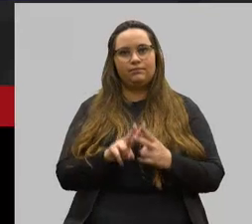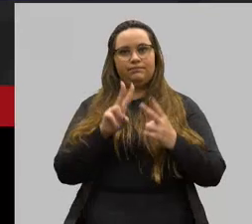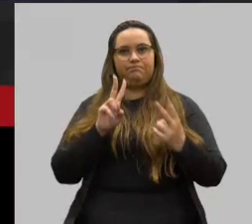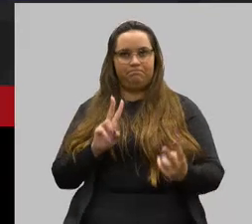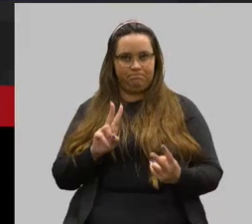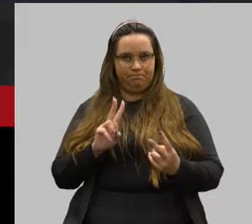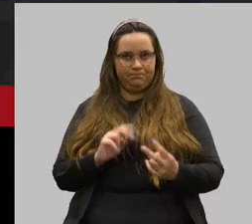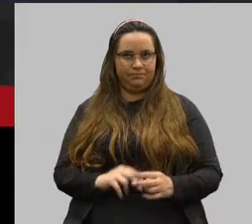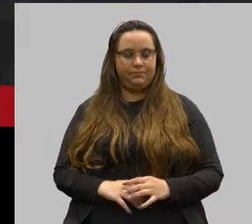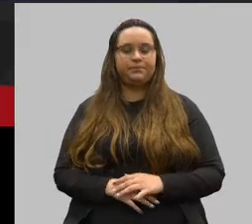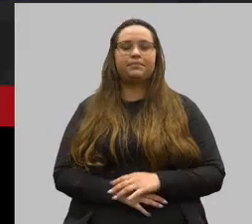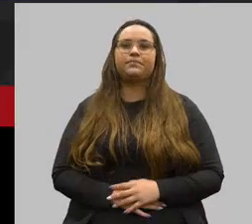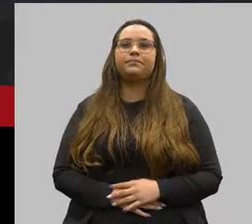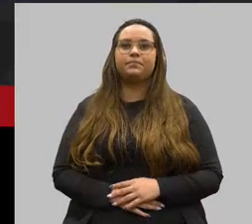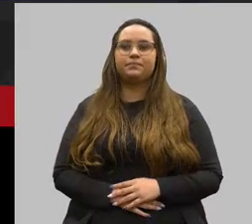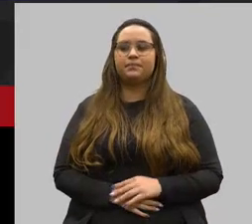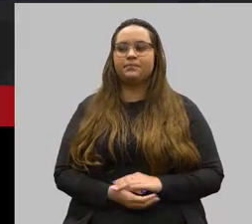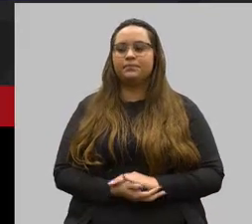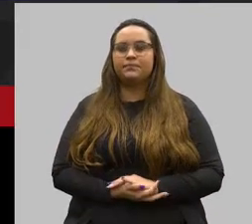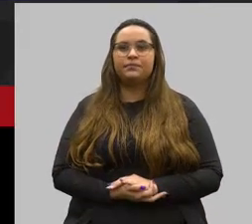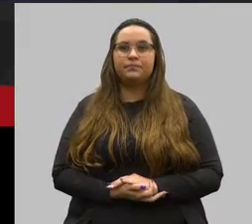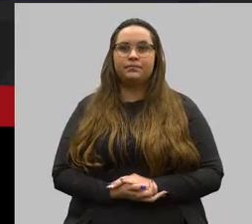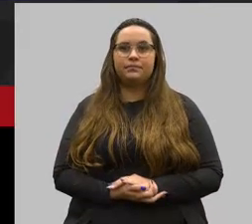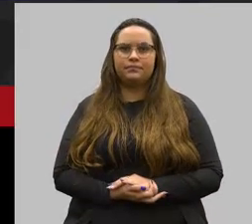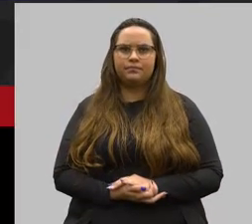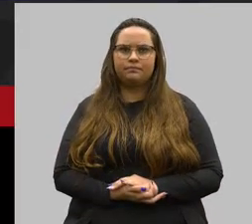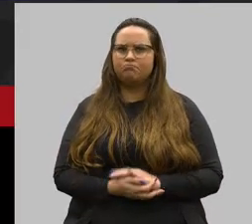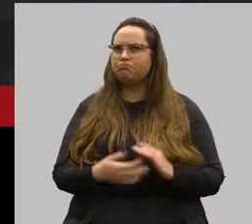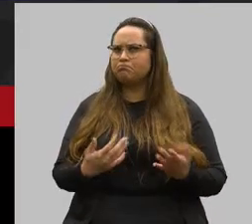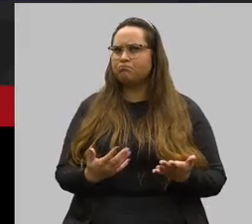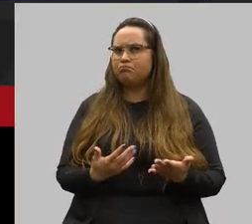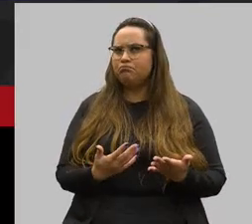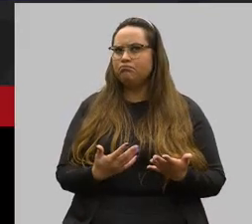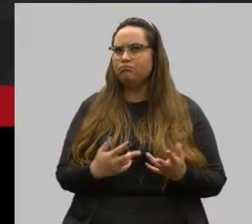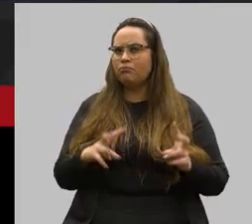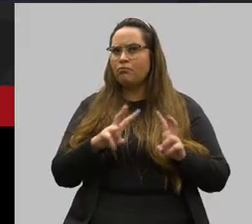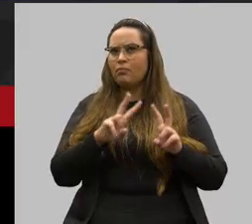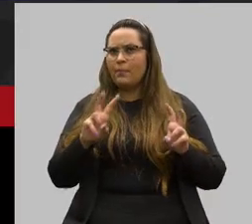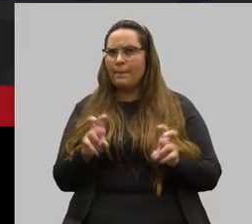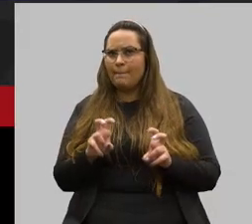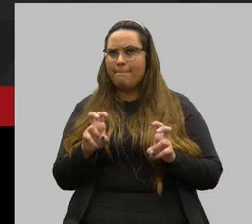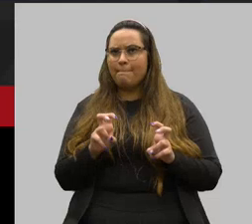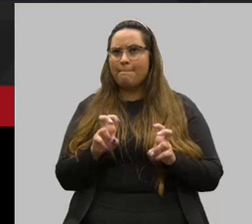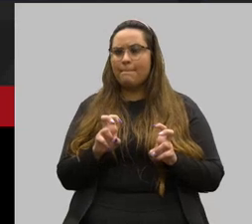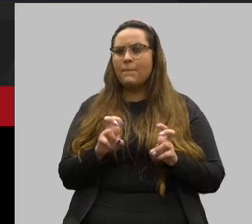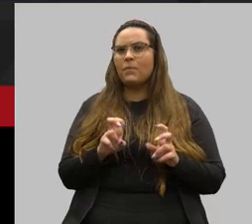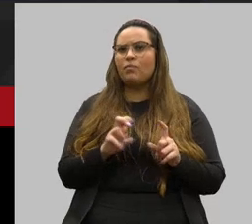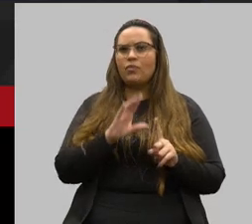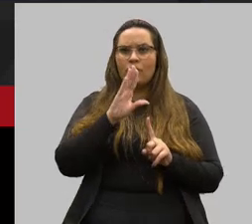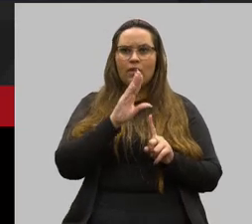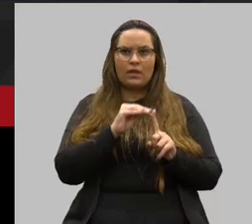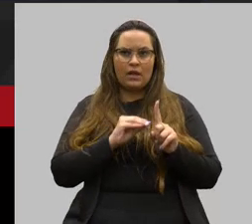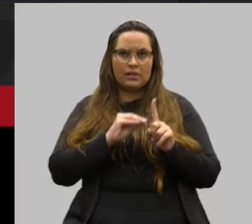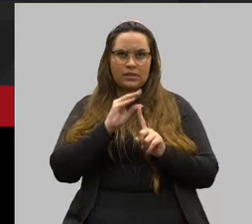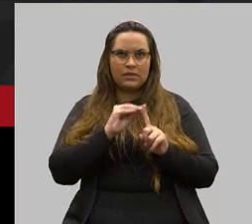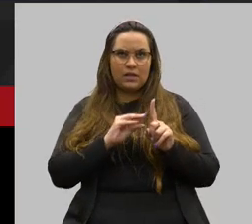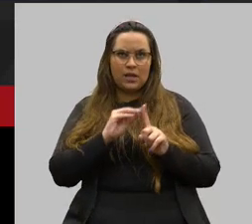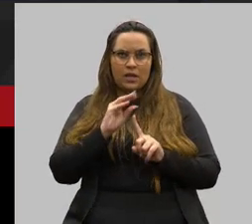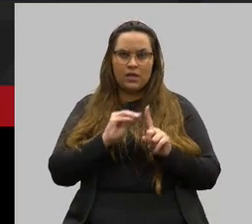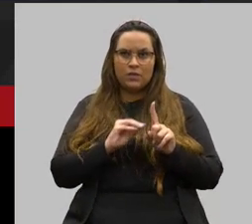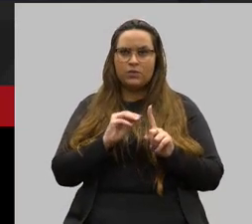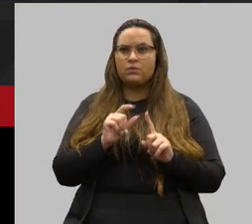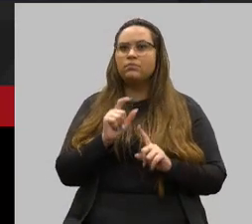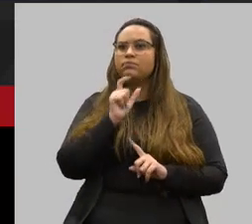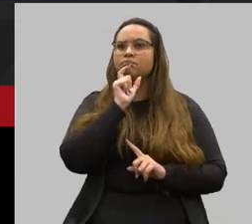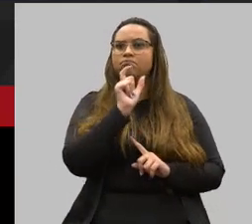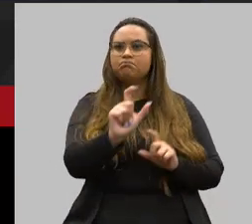Civil eh No que diz respeito às ações relativas ao combate do assédio moral e do assédio sexual nós